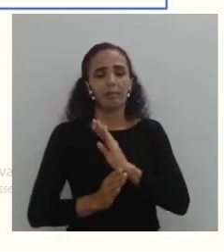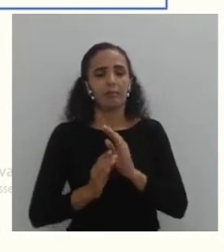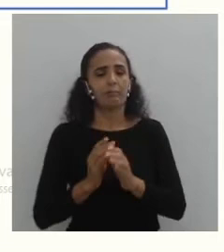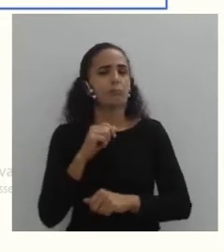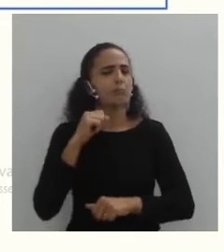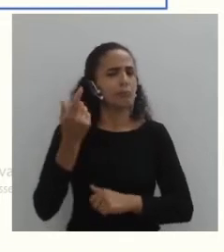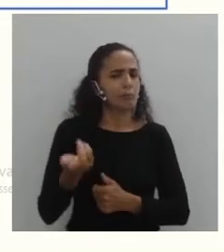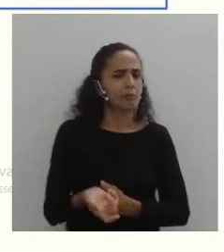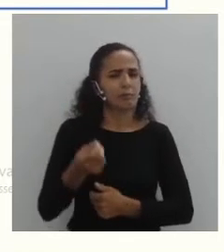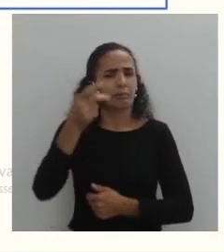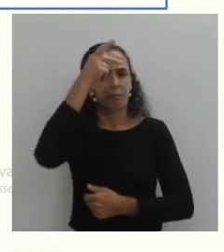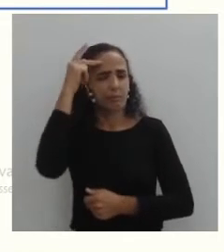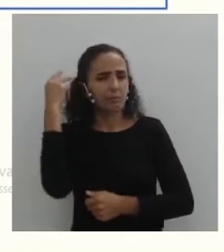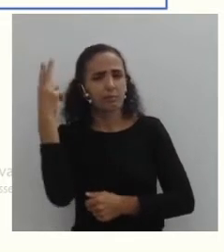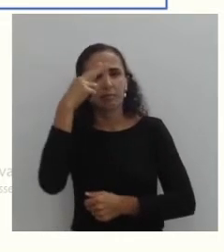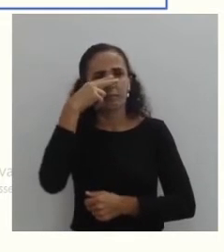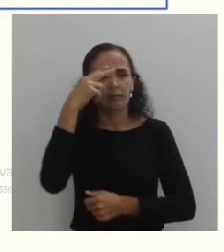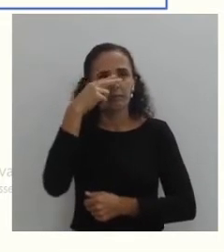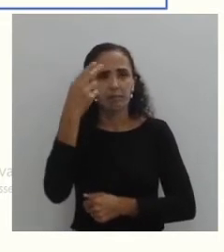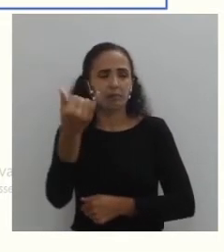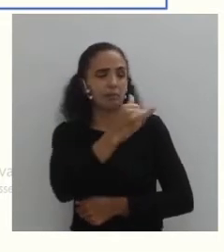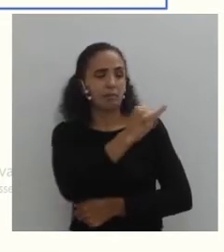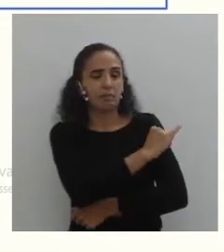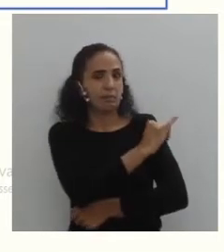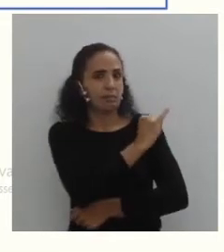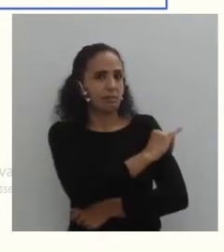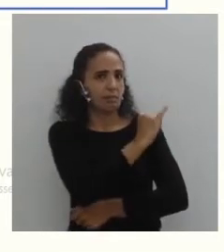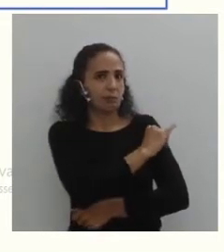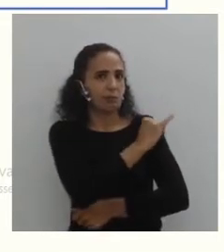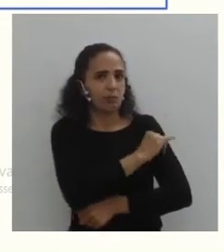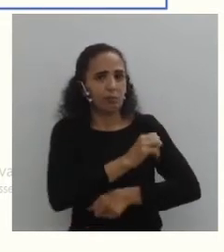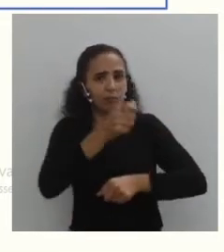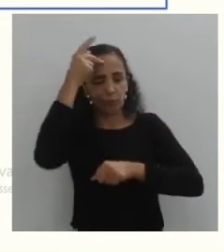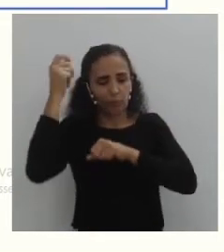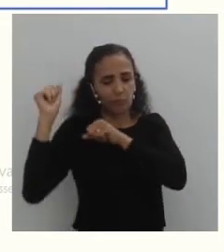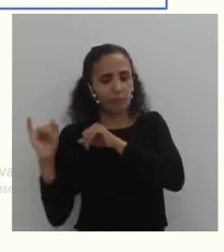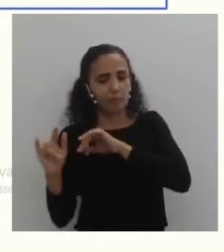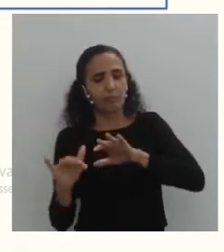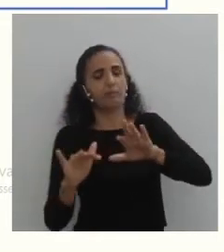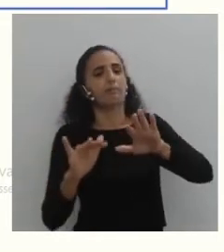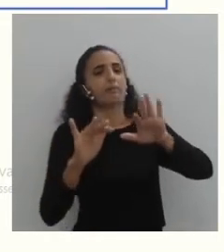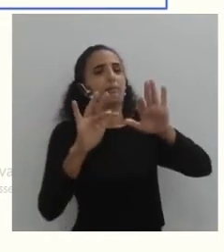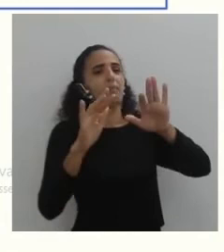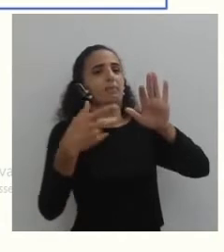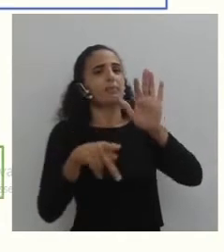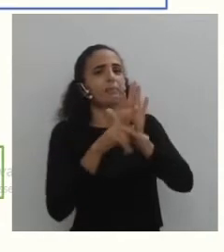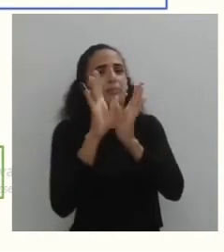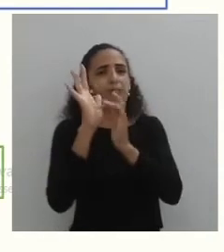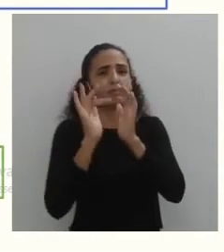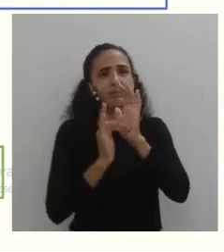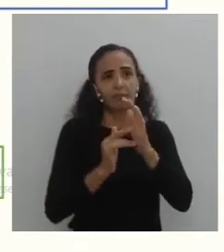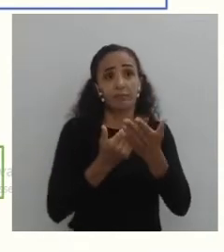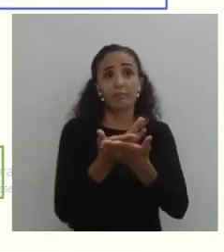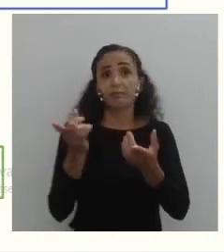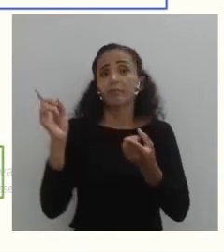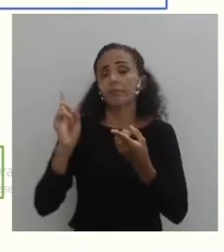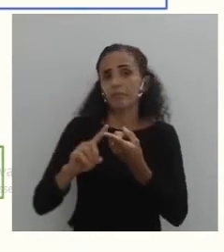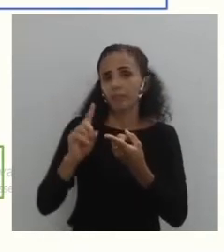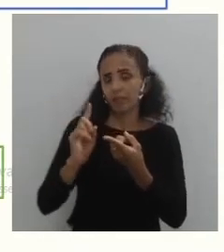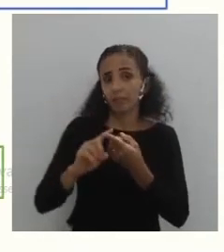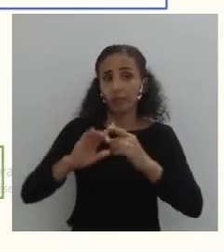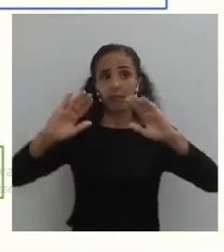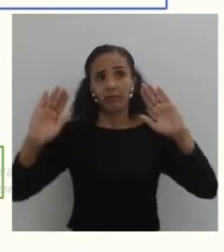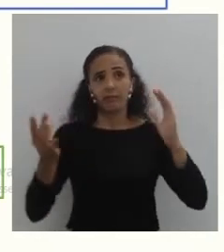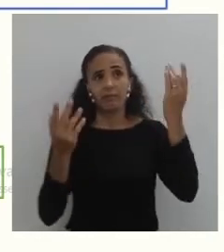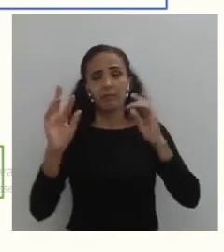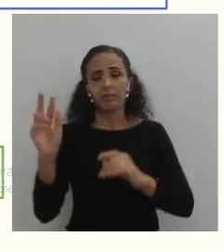caso protestante, em São Paulo, capital. Olha aí a Marcha para Jesus. Nós temos ainda uma festa,